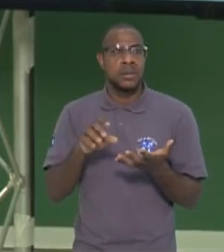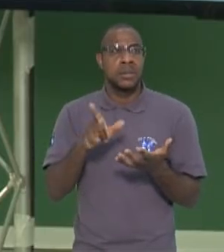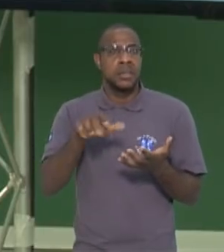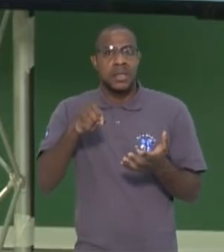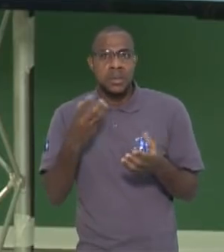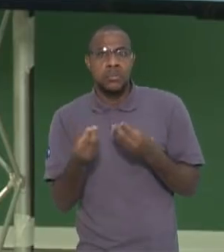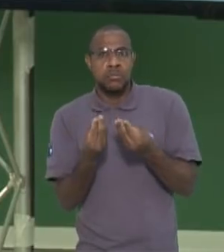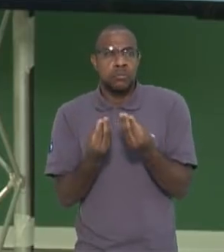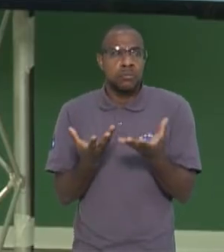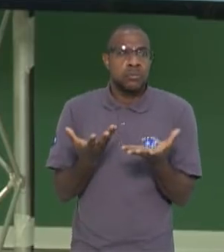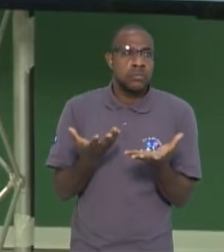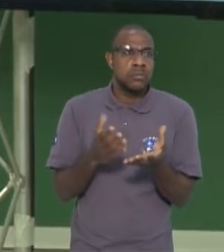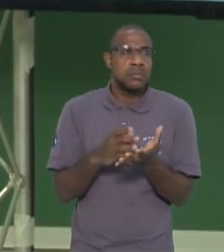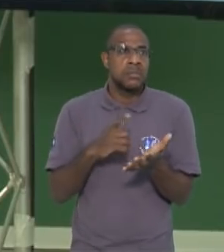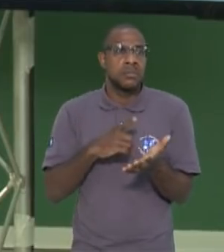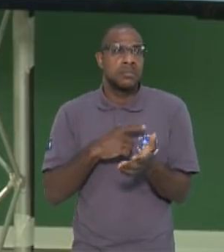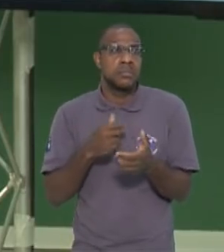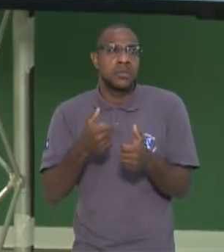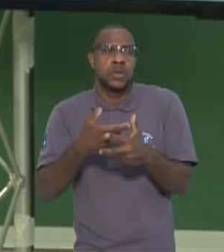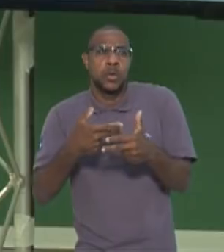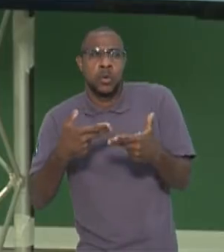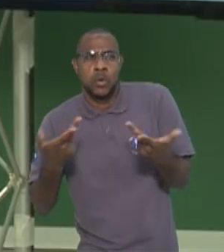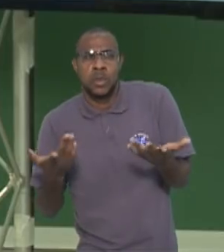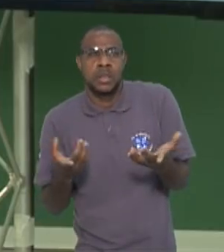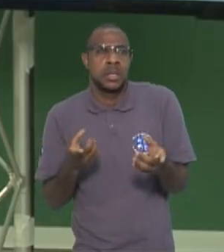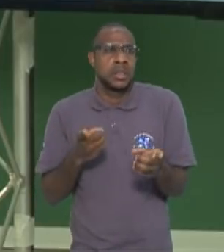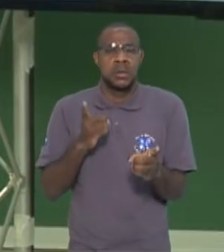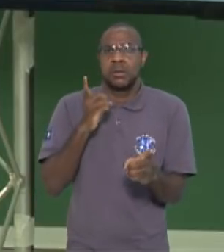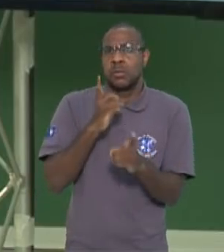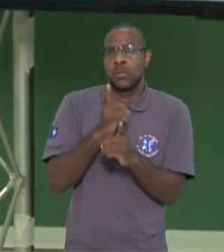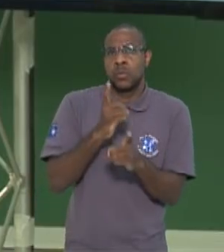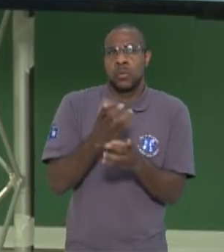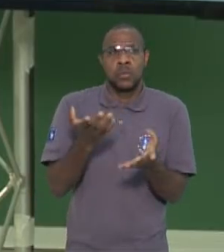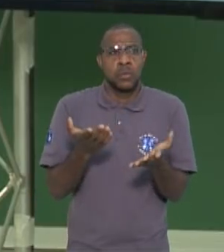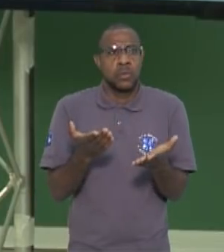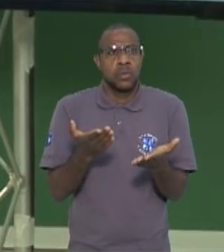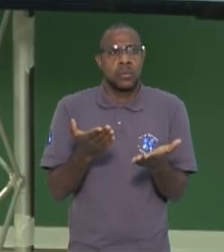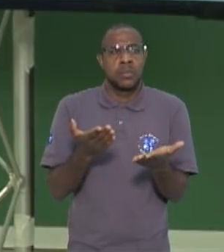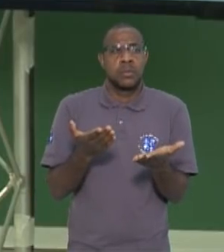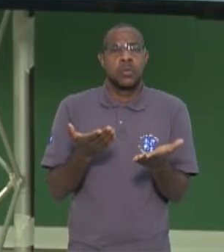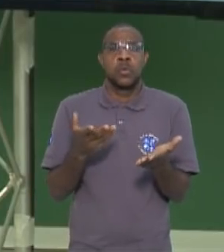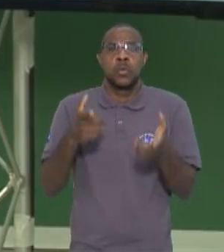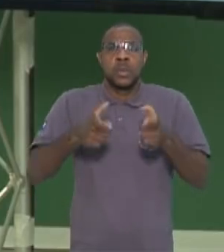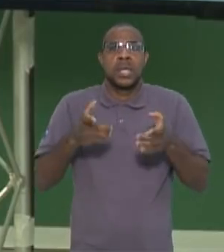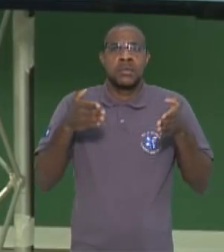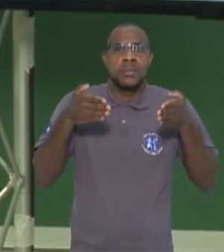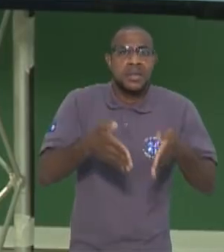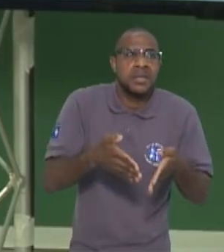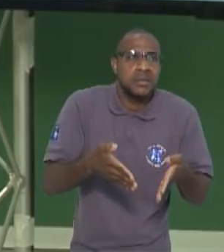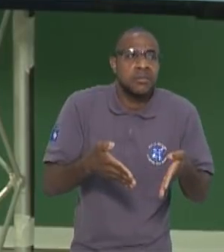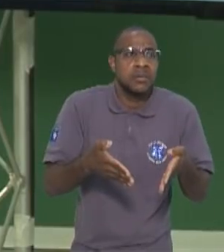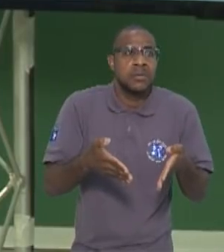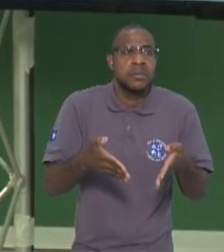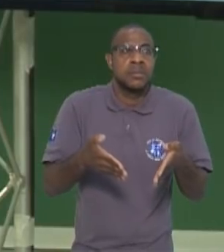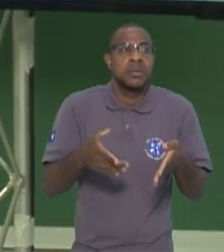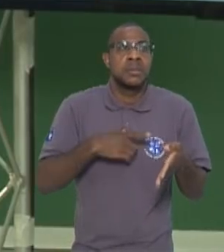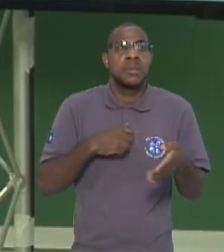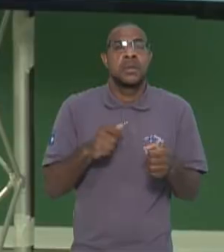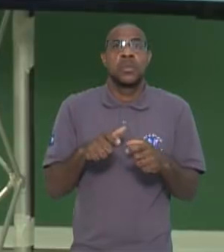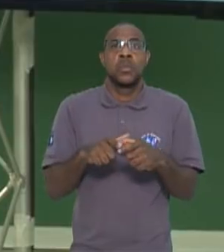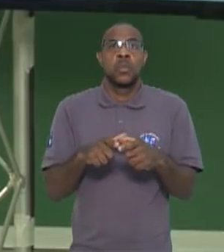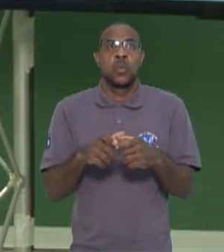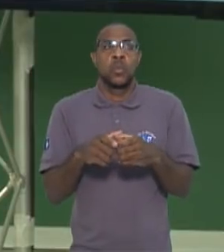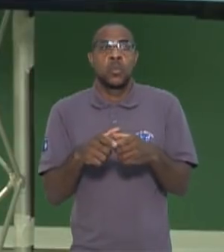coisas bastante exclusivas, difíceis de encontrar, ou que tem nos lugares específicos. Mas existe também o amplo